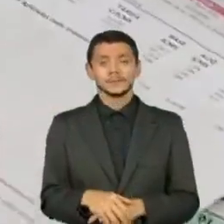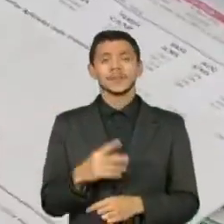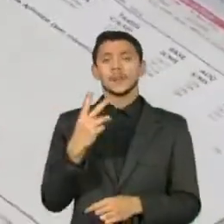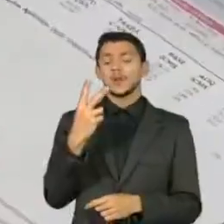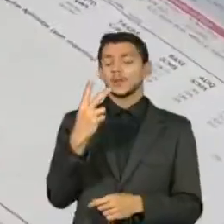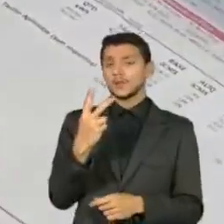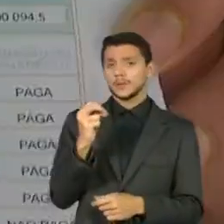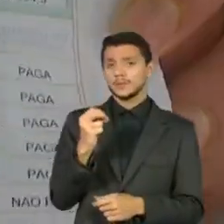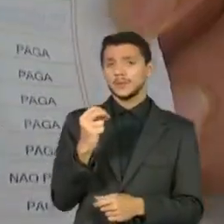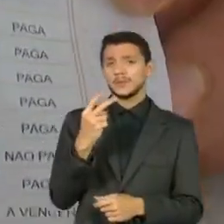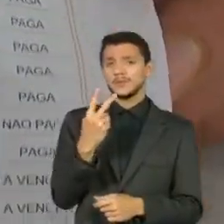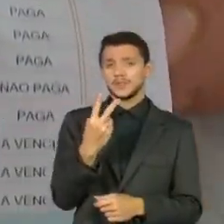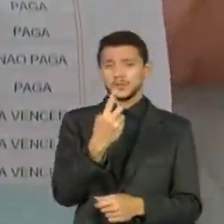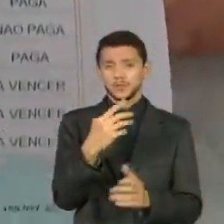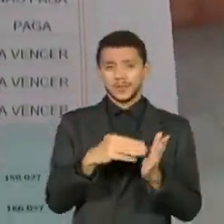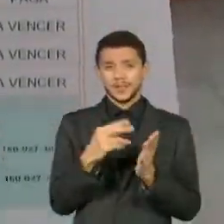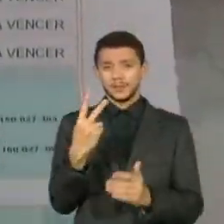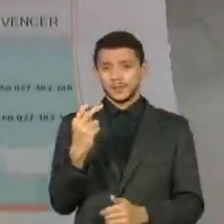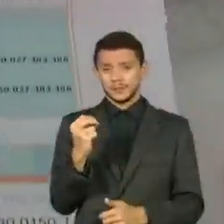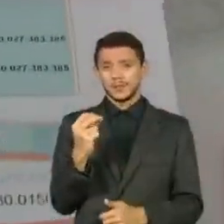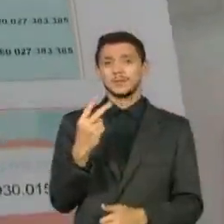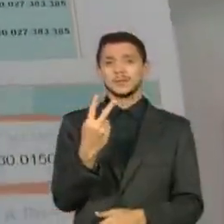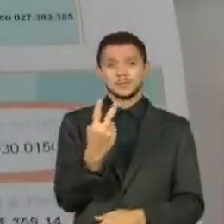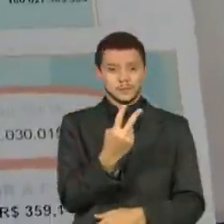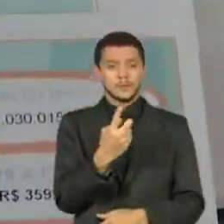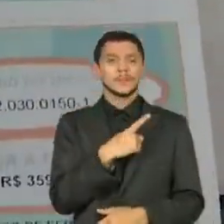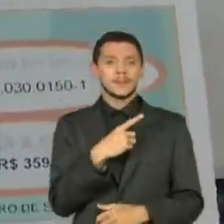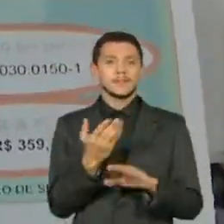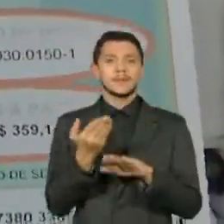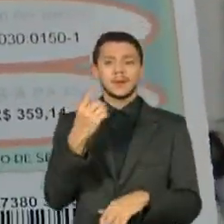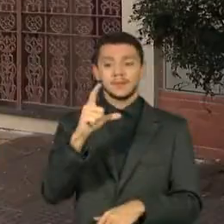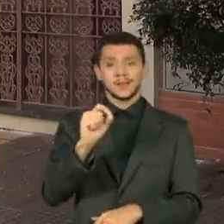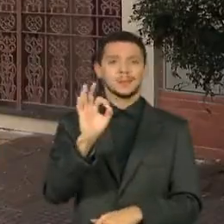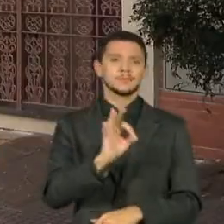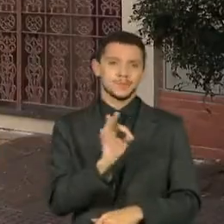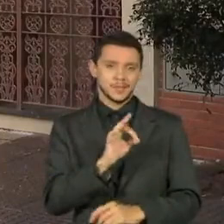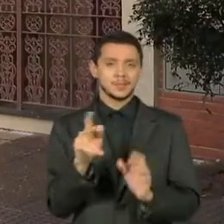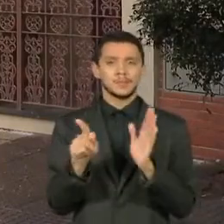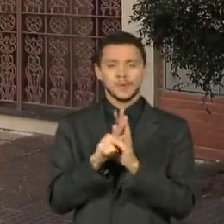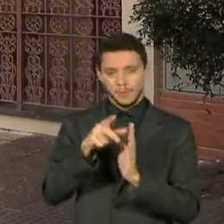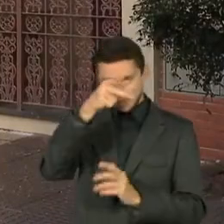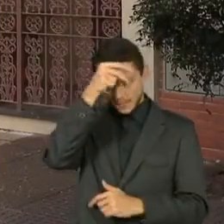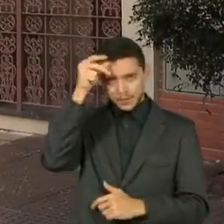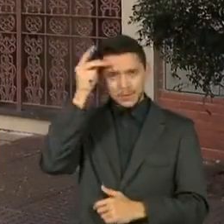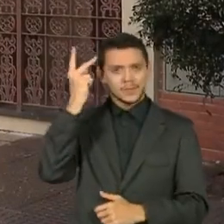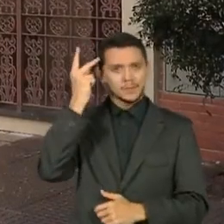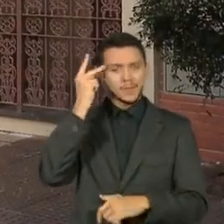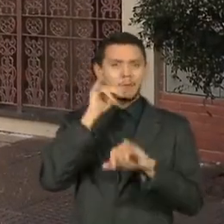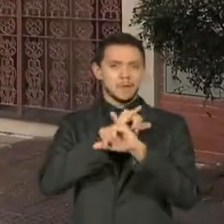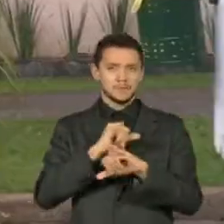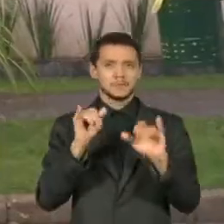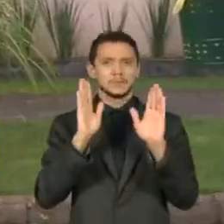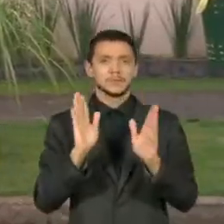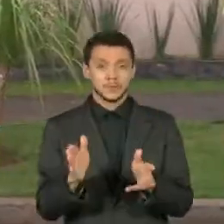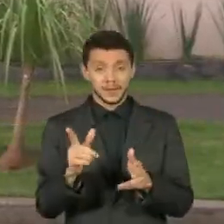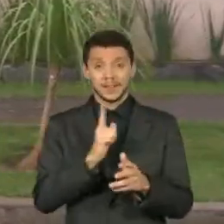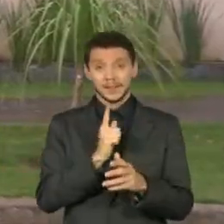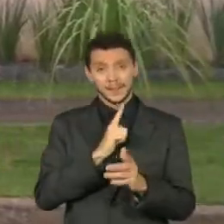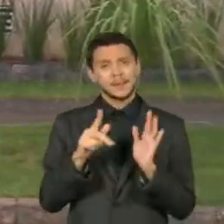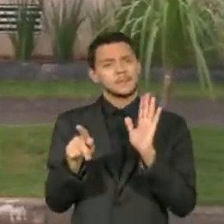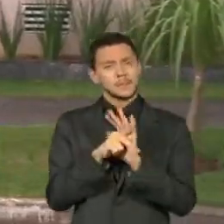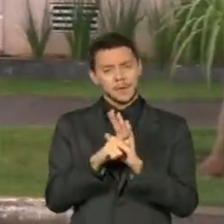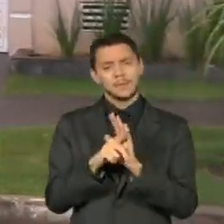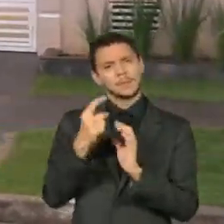foram 10%, o teto de acordo com a Prefeitura de São Paulo. Feito a partir da inflação do ano passado, o aumento é chamado